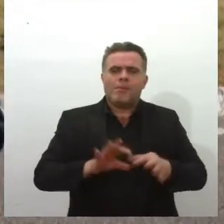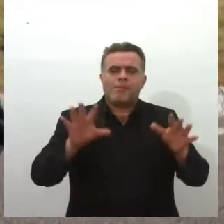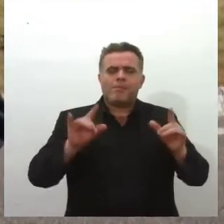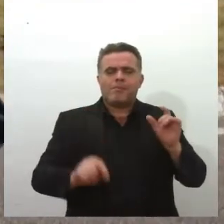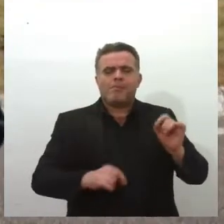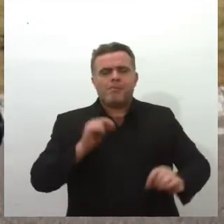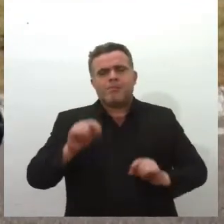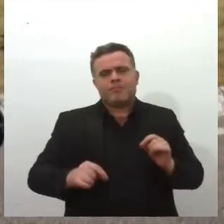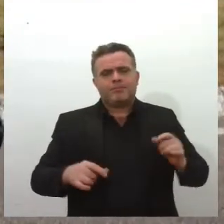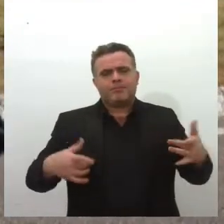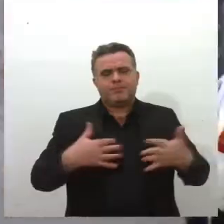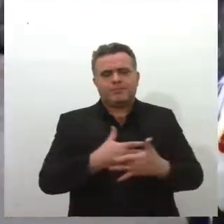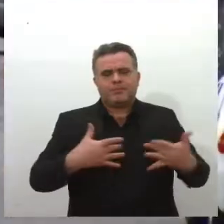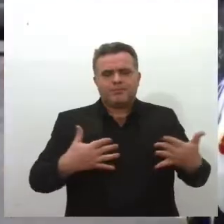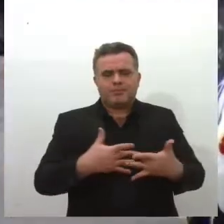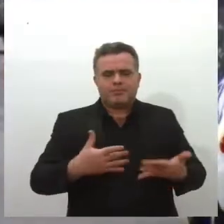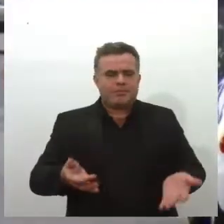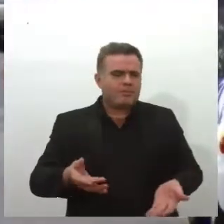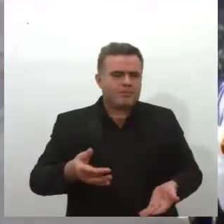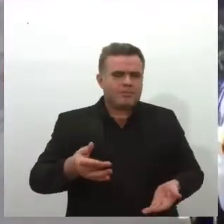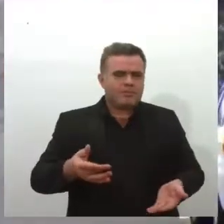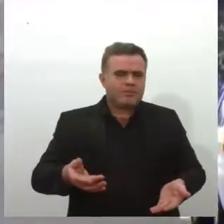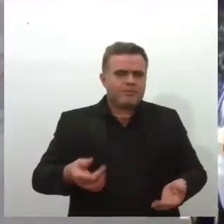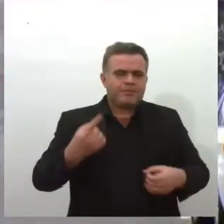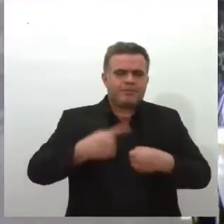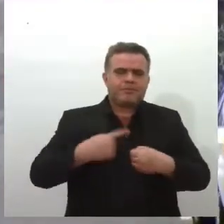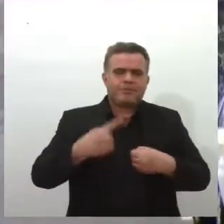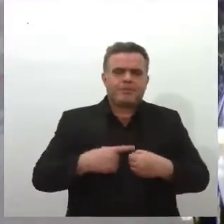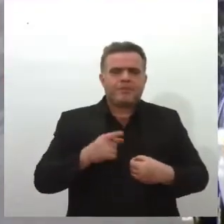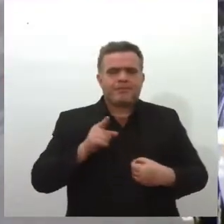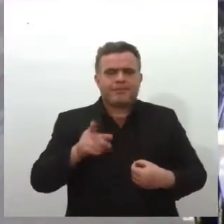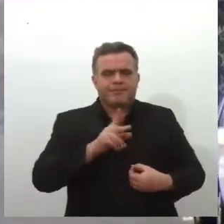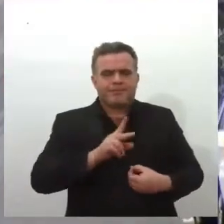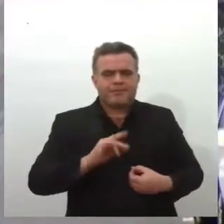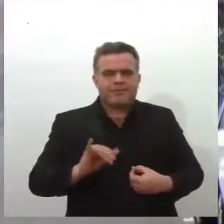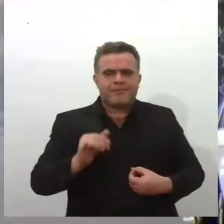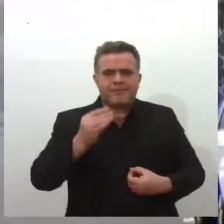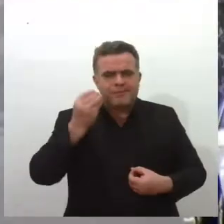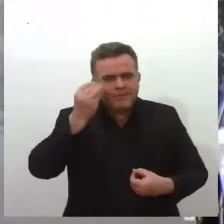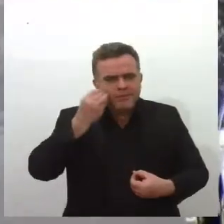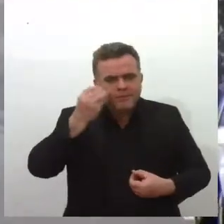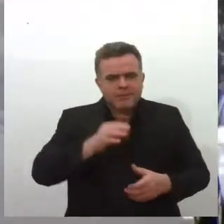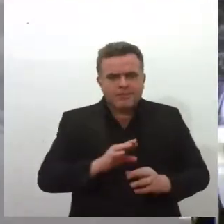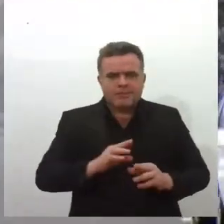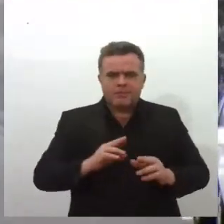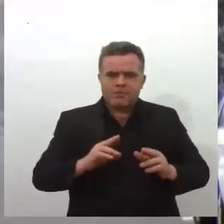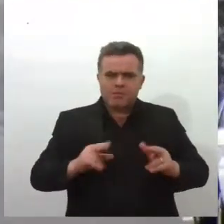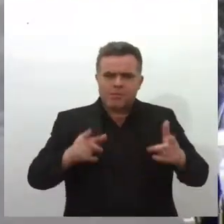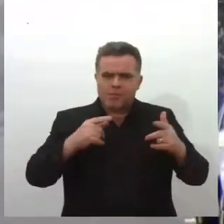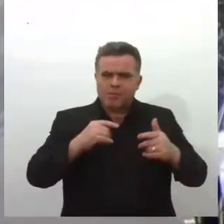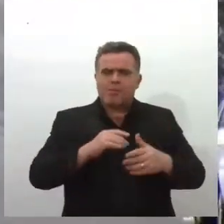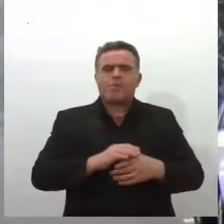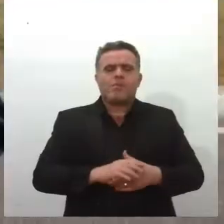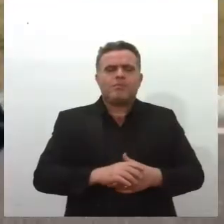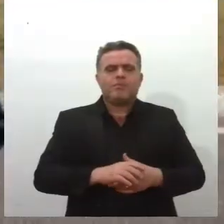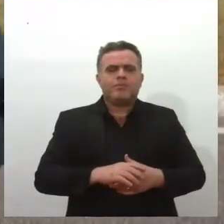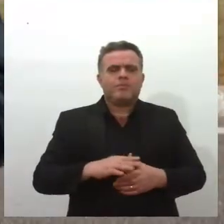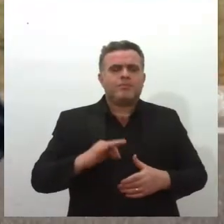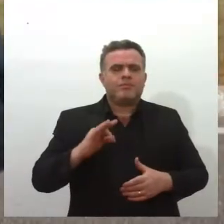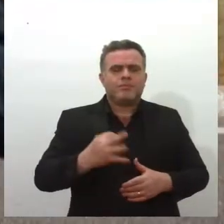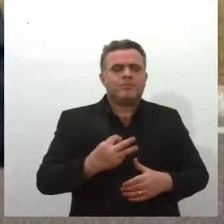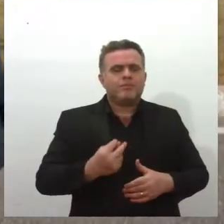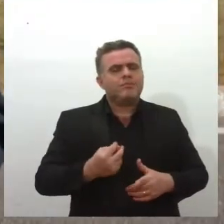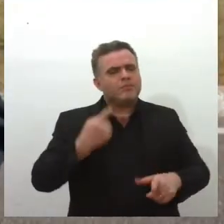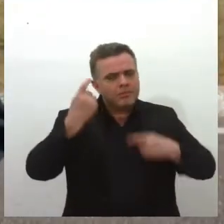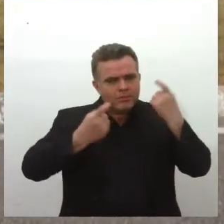na cidade de Nossa Senhora Aparecida, lá no sertão do nosso estado, vão haver as peregrinações. Apesar de a gente estar aberto de forma total, a Polícia Militar já se preocupou